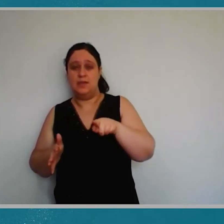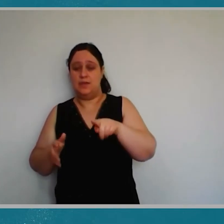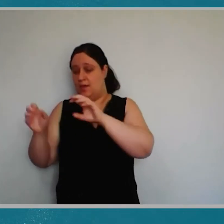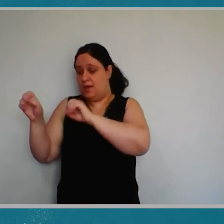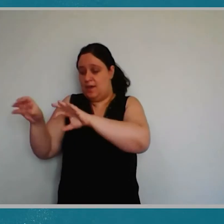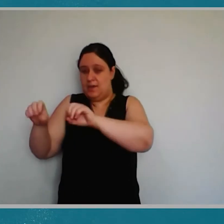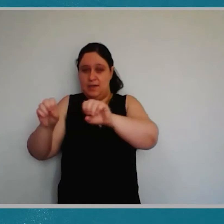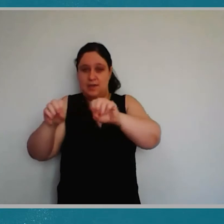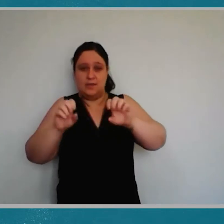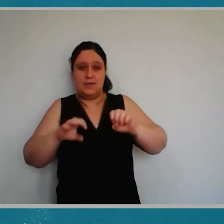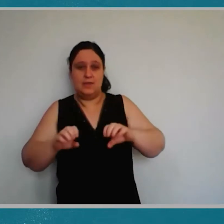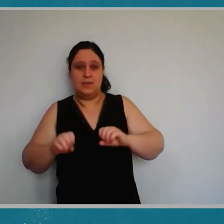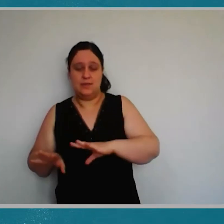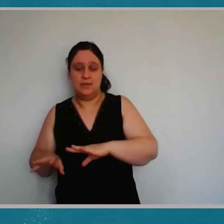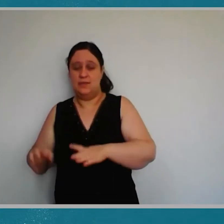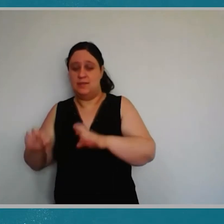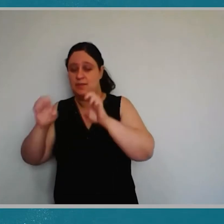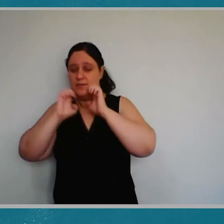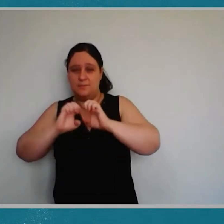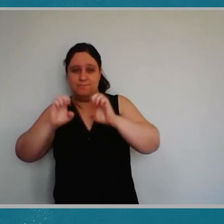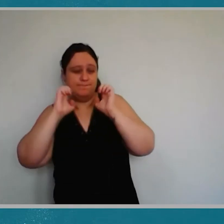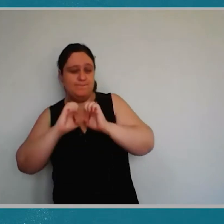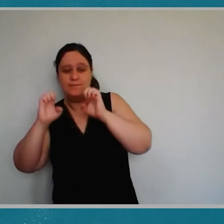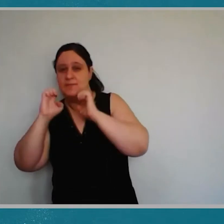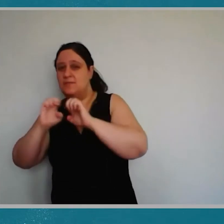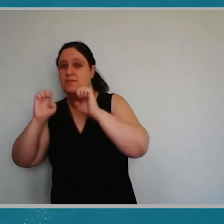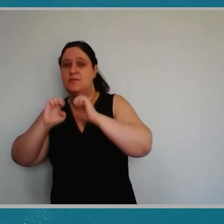sinagogas, pregando o evangelho do reino,